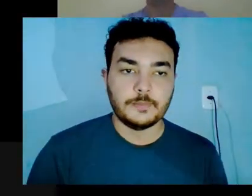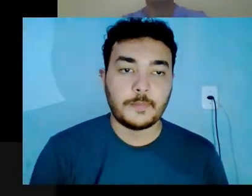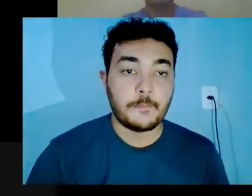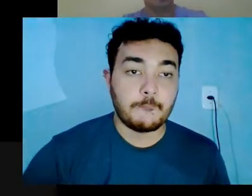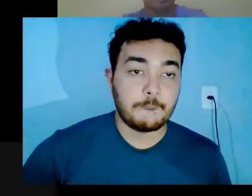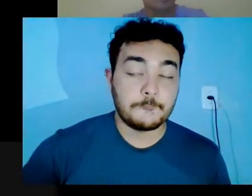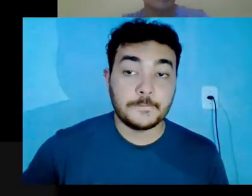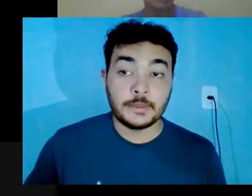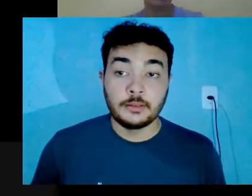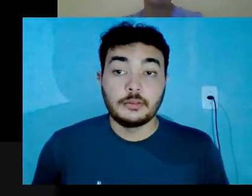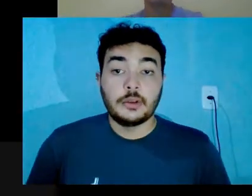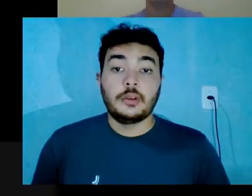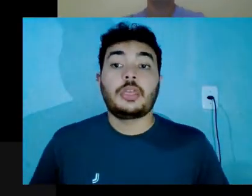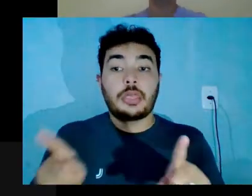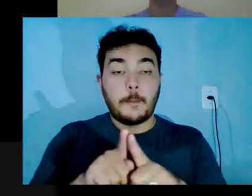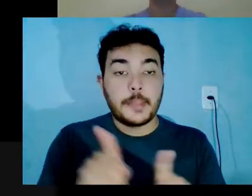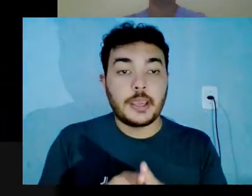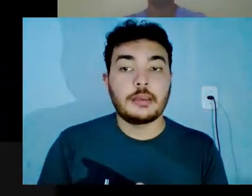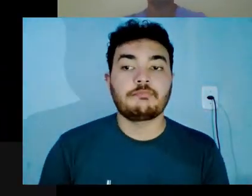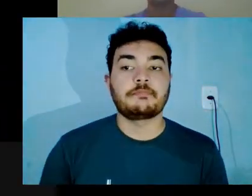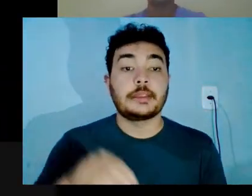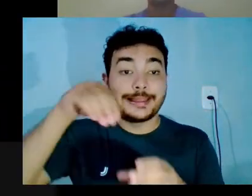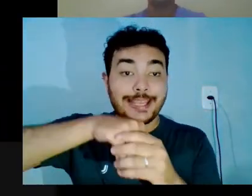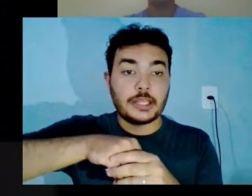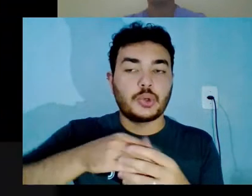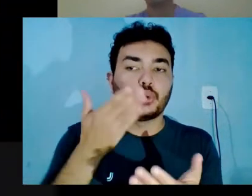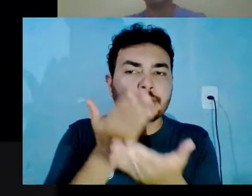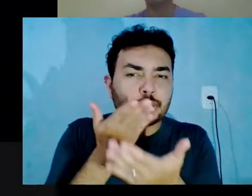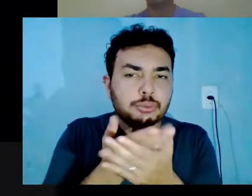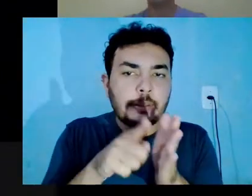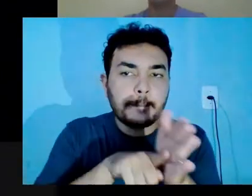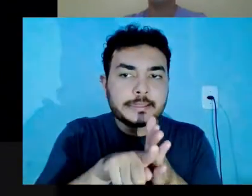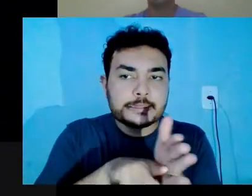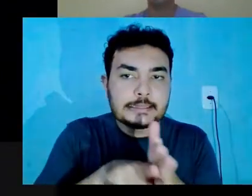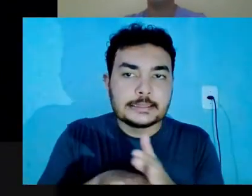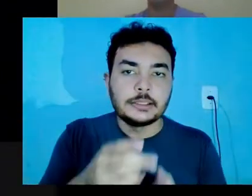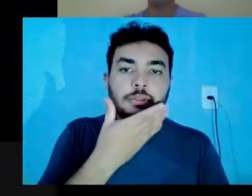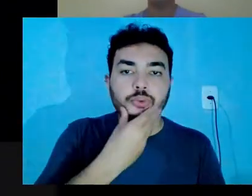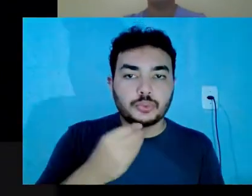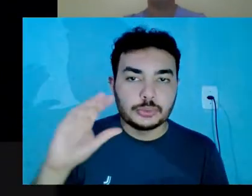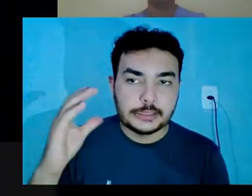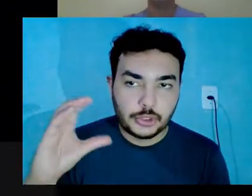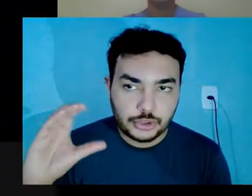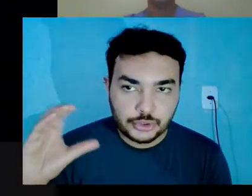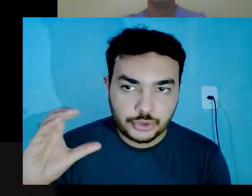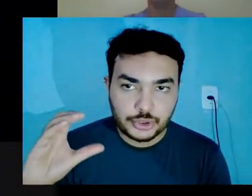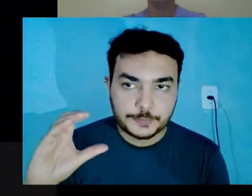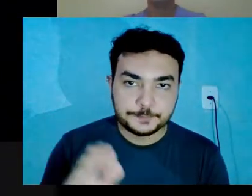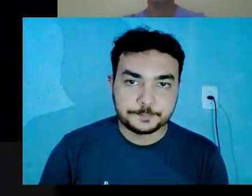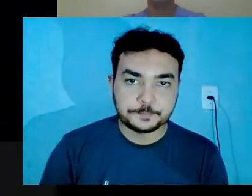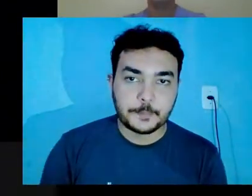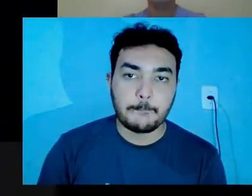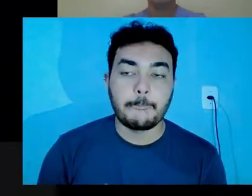estudos de Slater, né, considerando que Slater contribui muito, considerando o efeito da blindagem